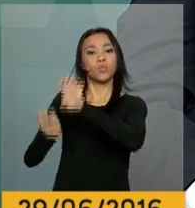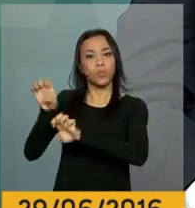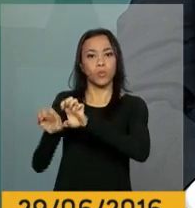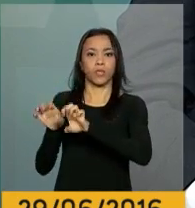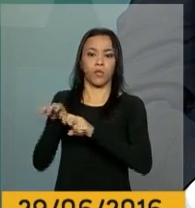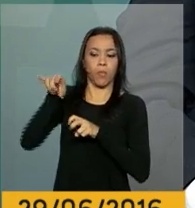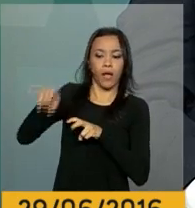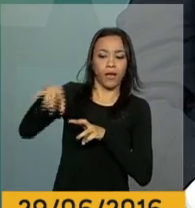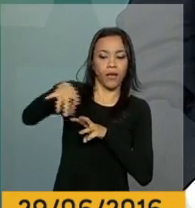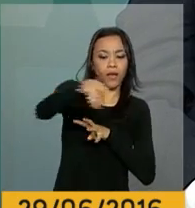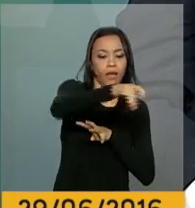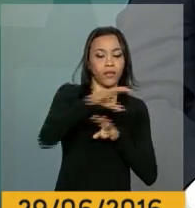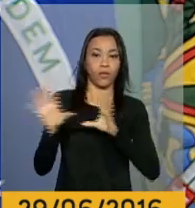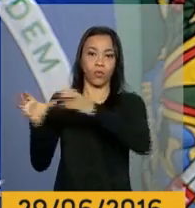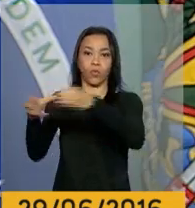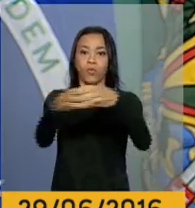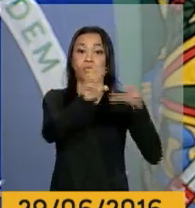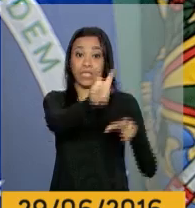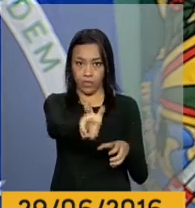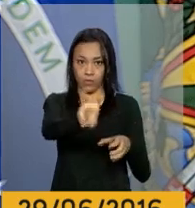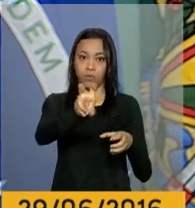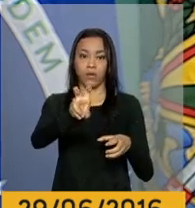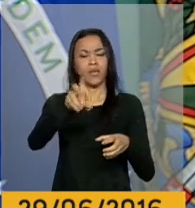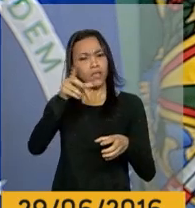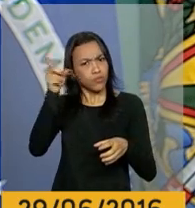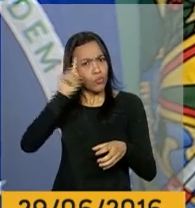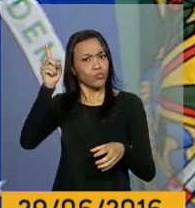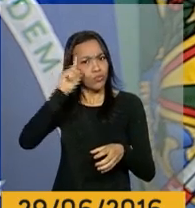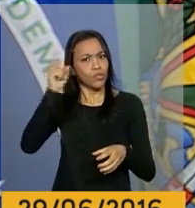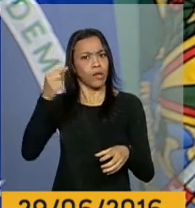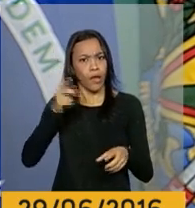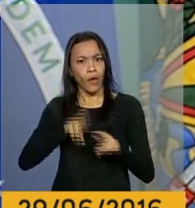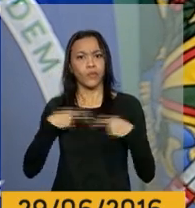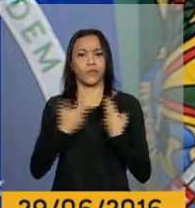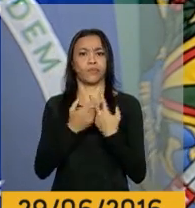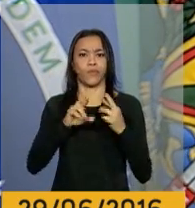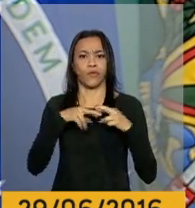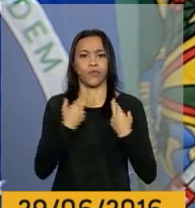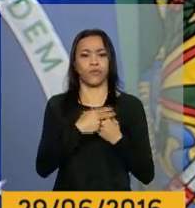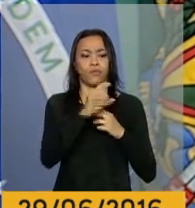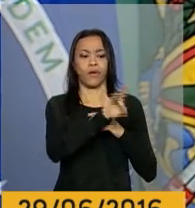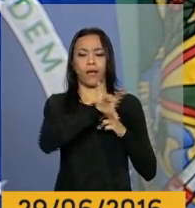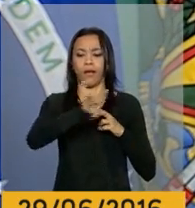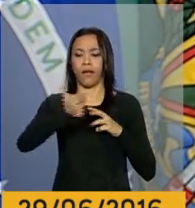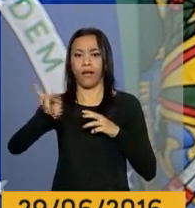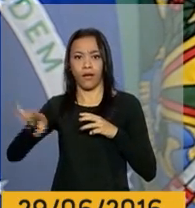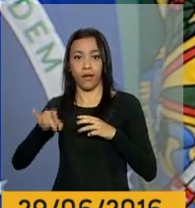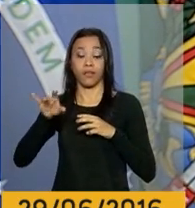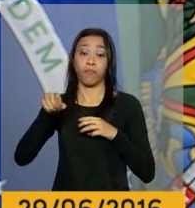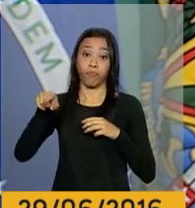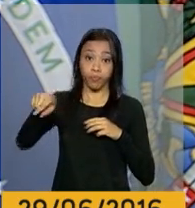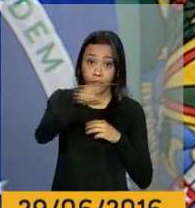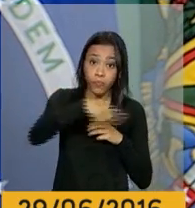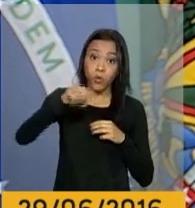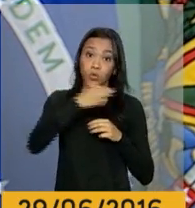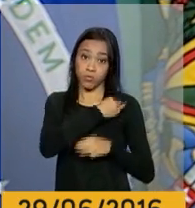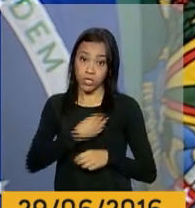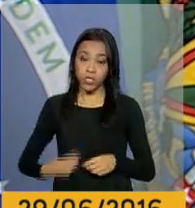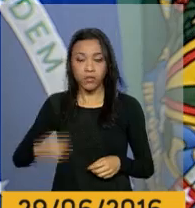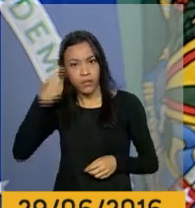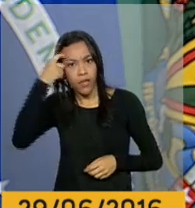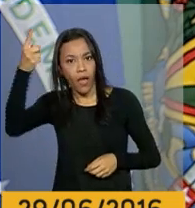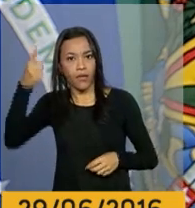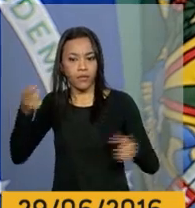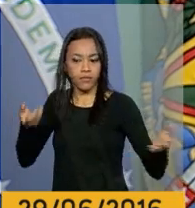E nós temos feito reuniões quase que diárias com estes núcleos, onde os senhores ministros não apenas trocam